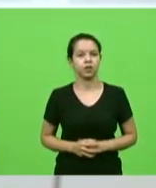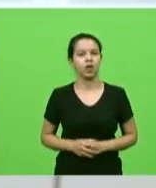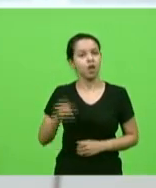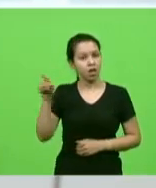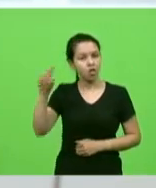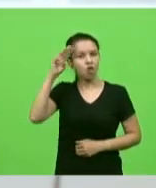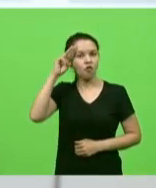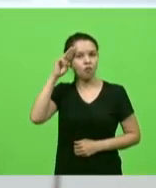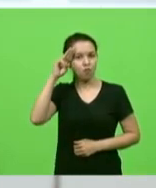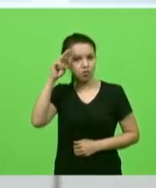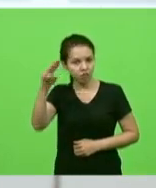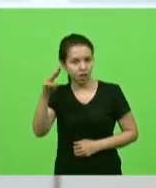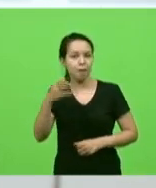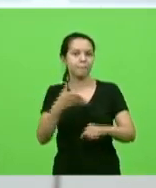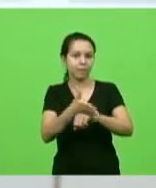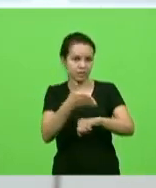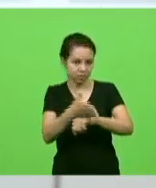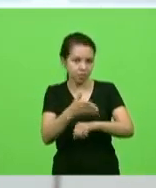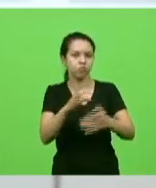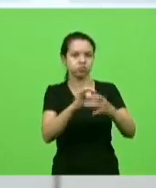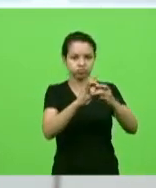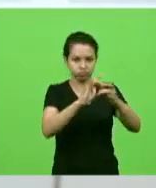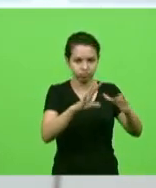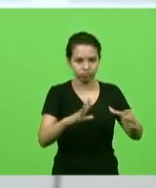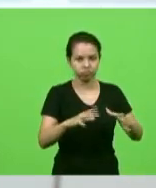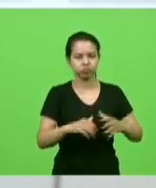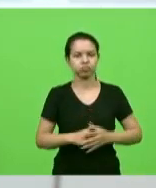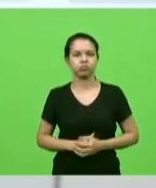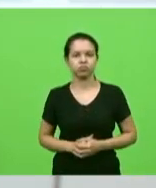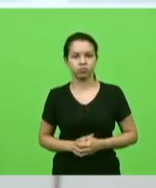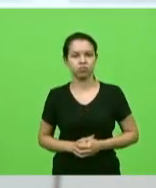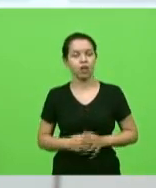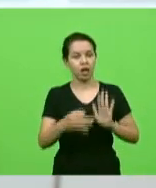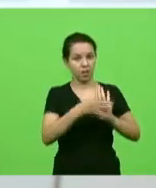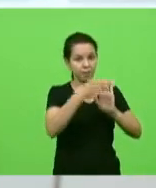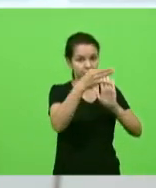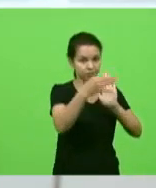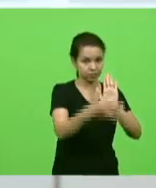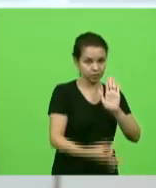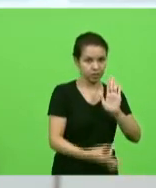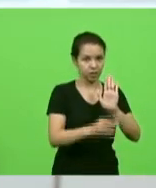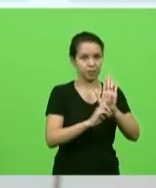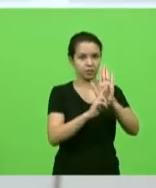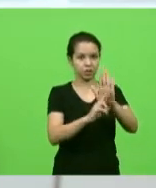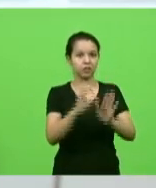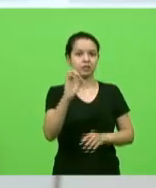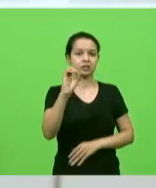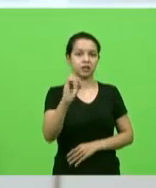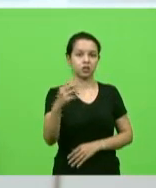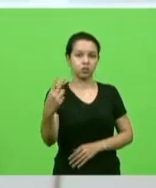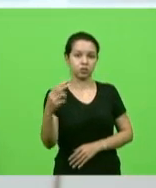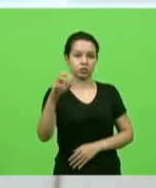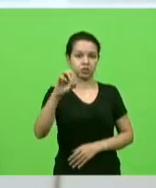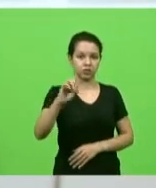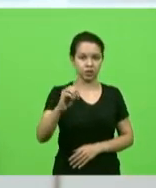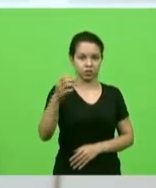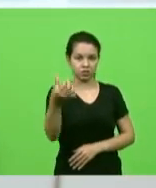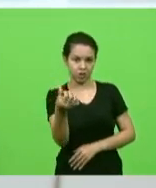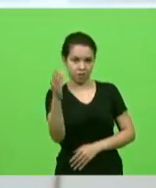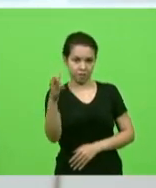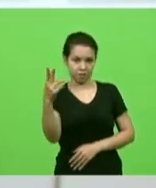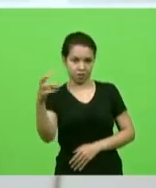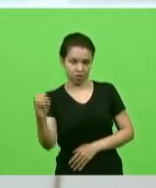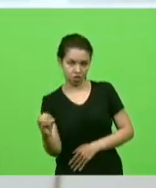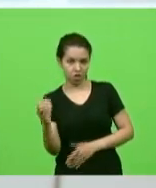governador do Estado por sua vez no parecer que recebeu a representação 0206 2020 o